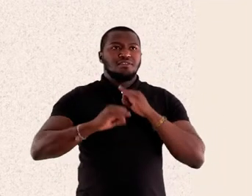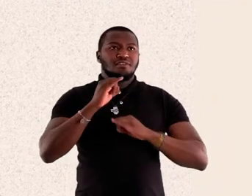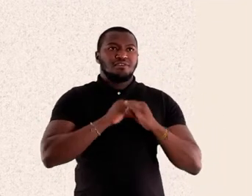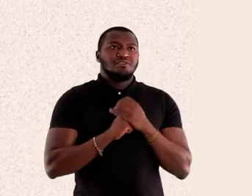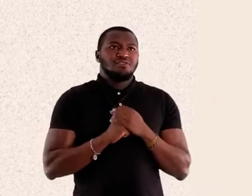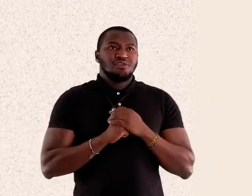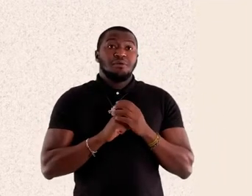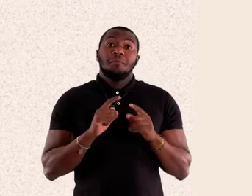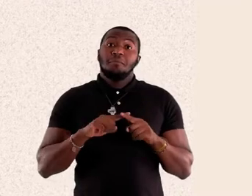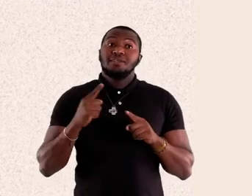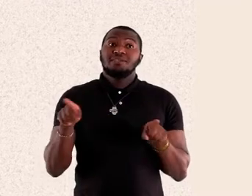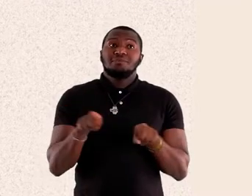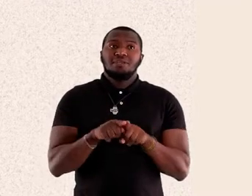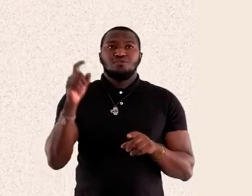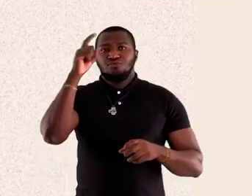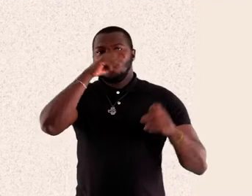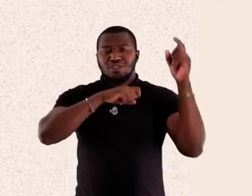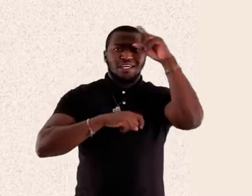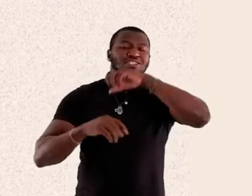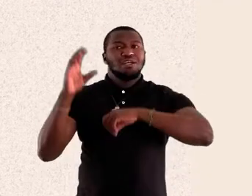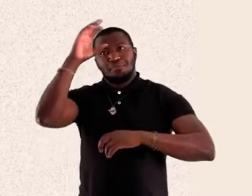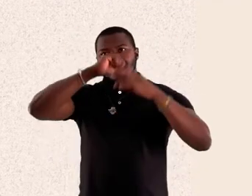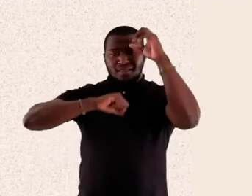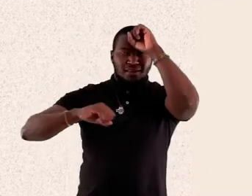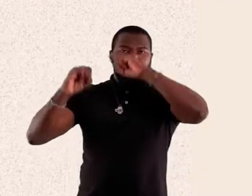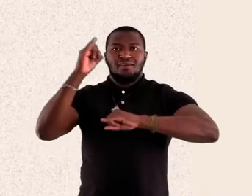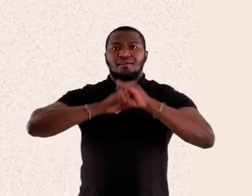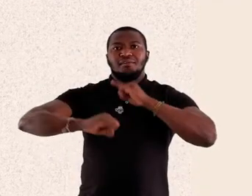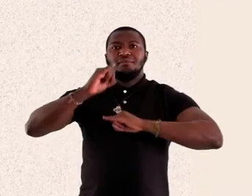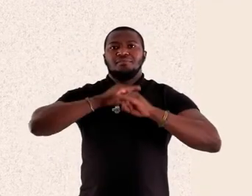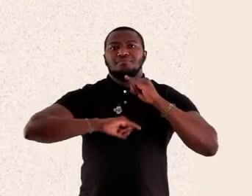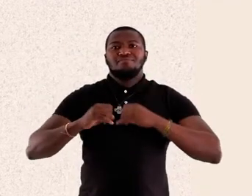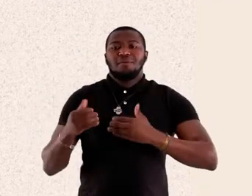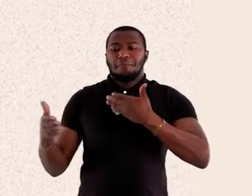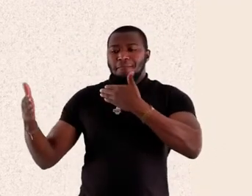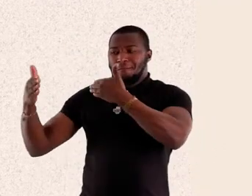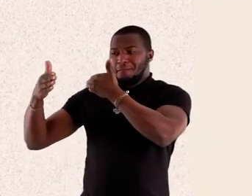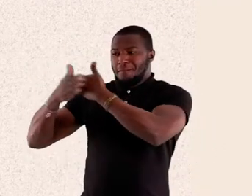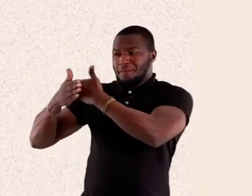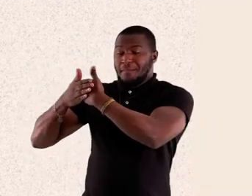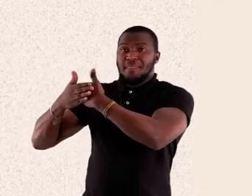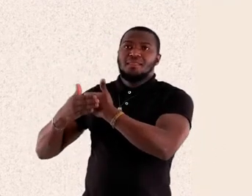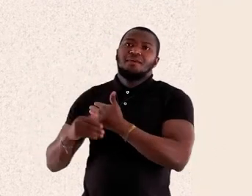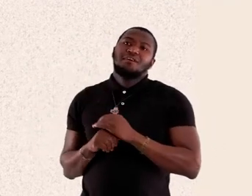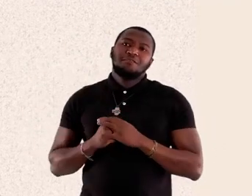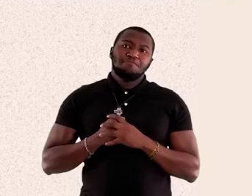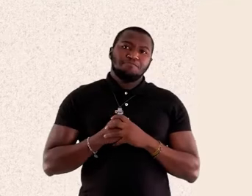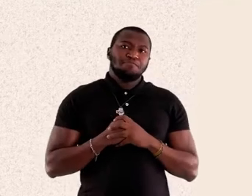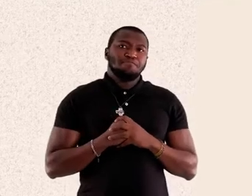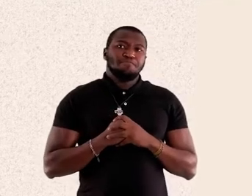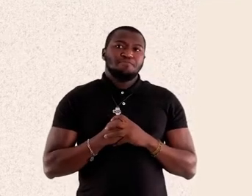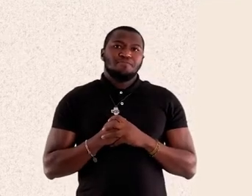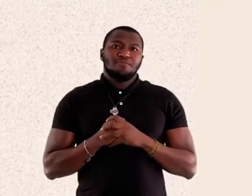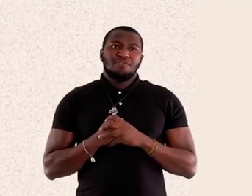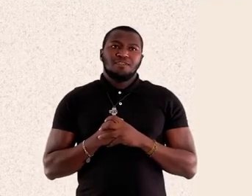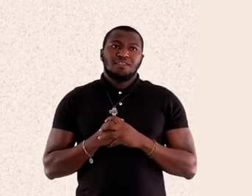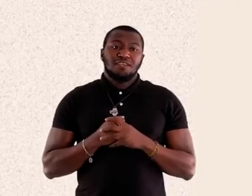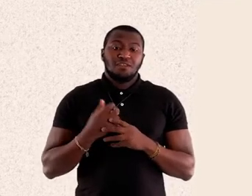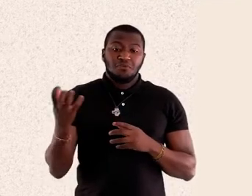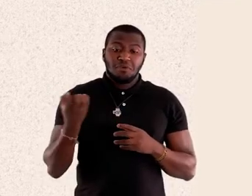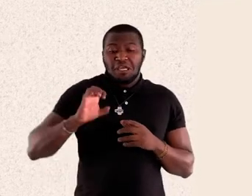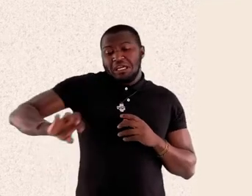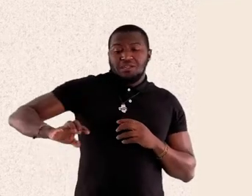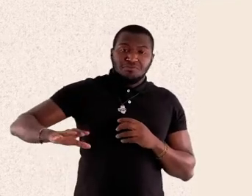mas que também tem uma barreira de se expor num espaço que que seja um espaço virtual